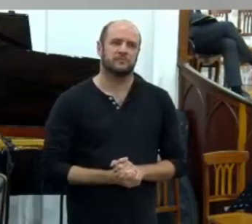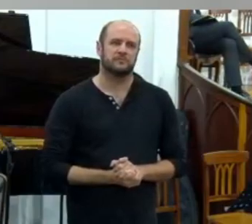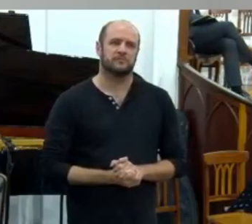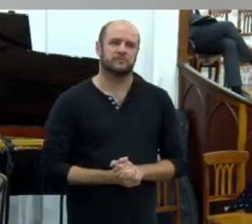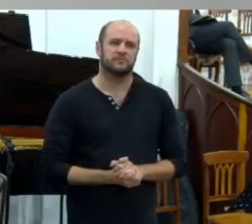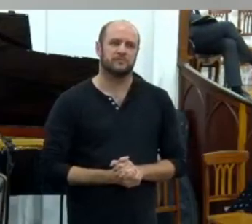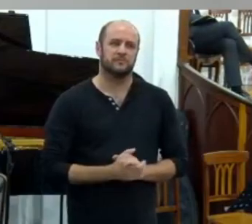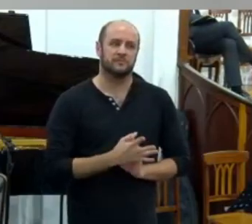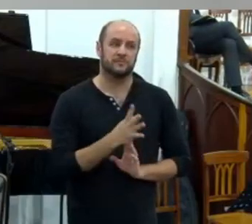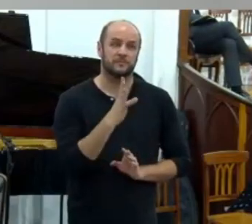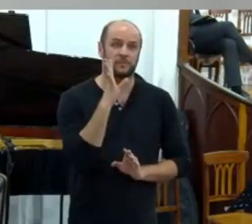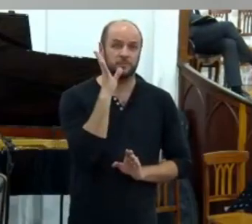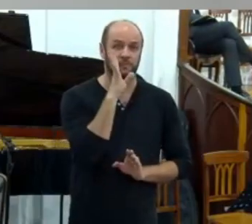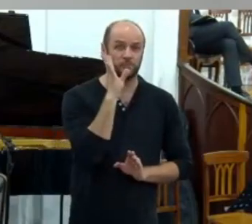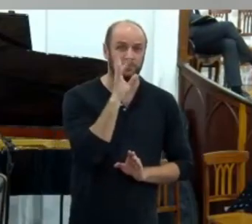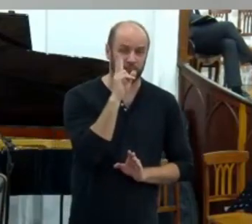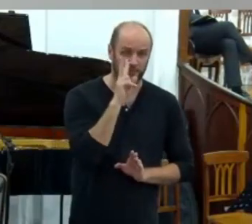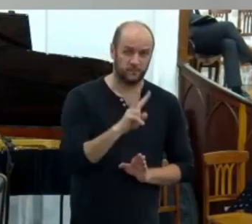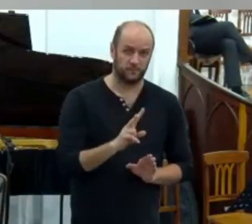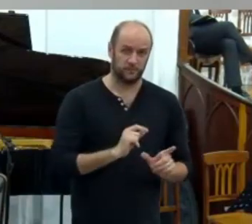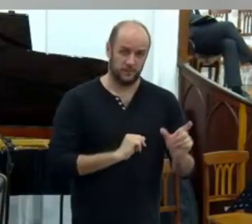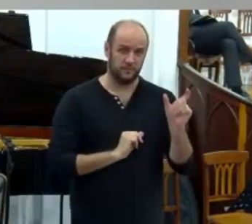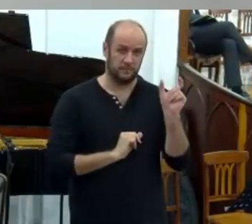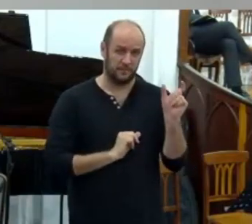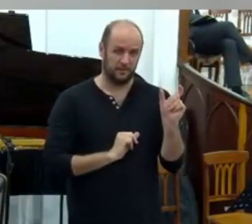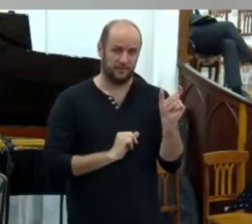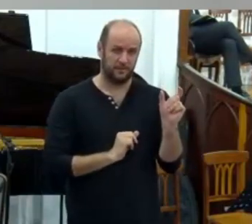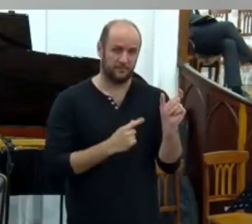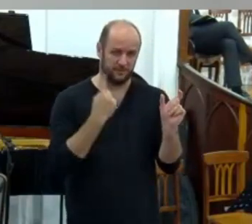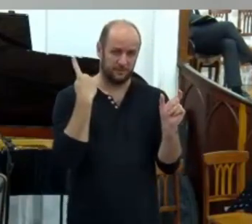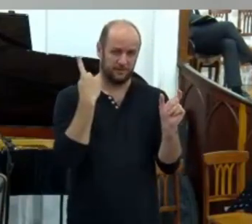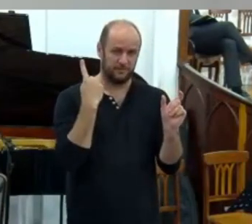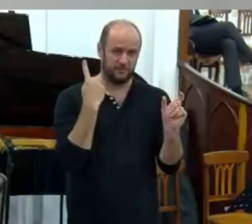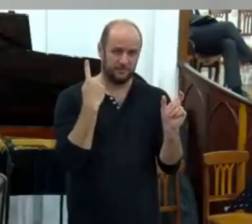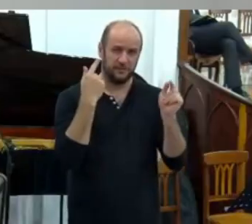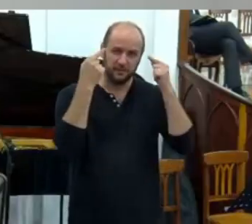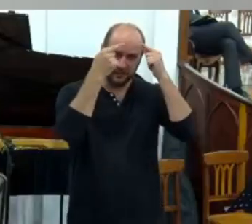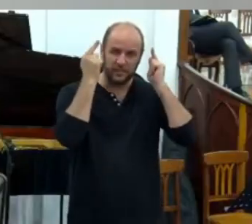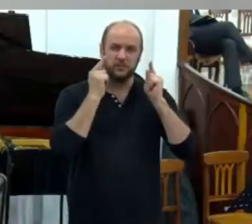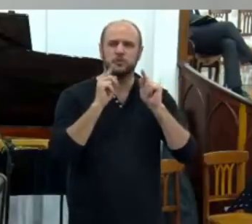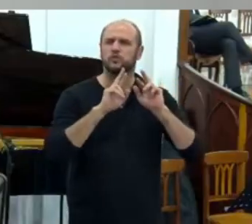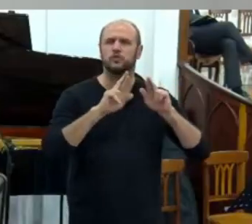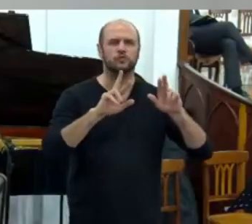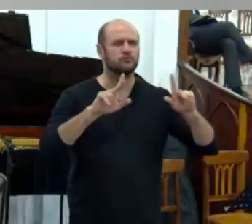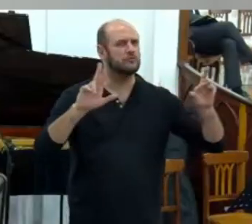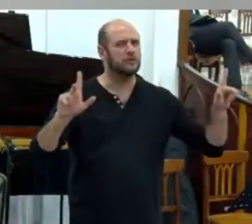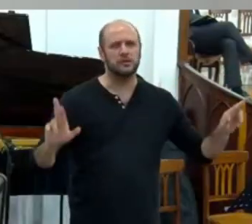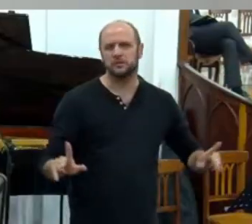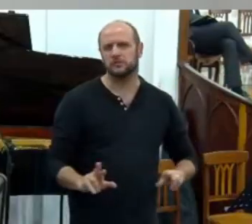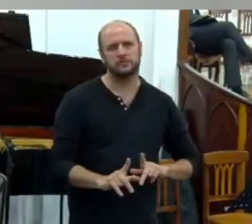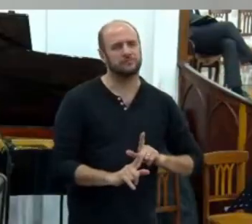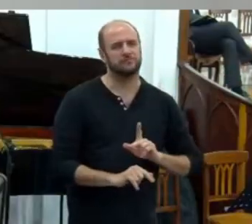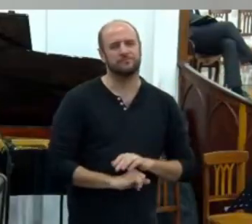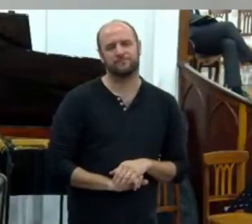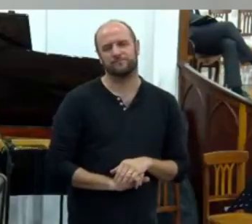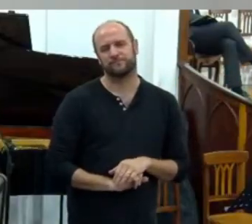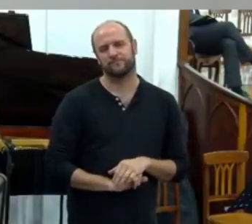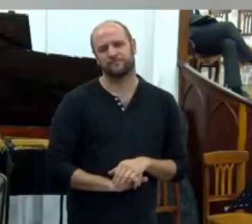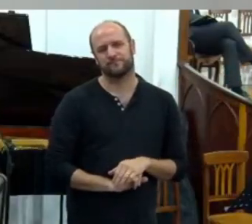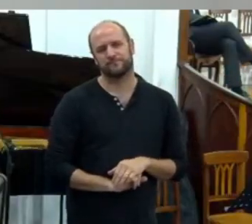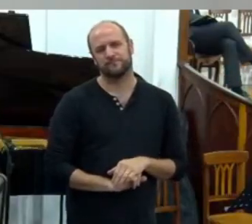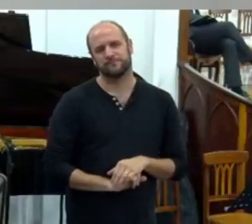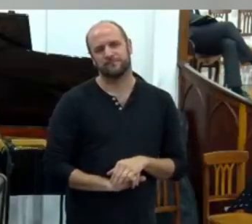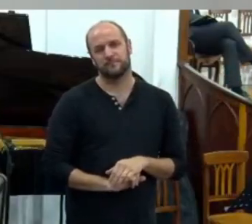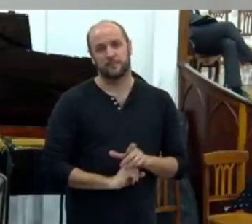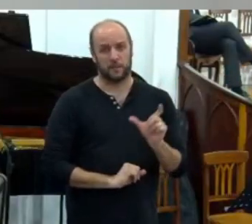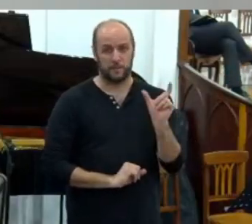E é interessante que a palavra que aparece no original difere de todas as outras palavras, ou a